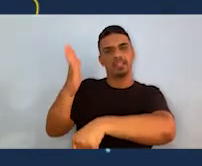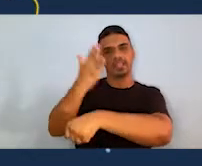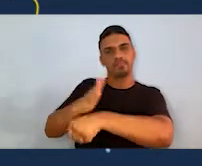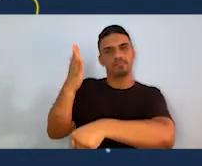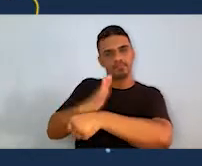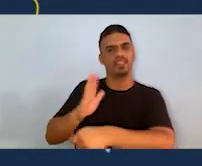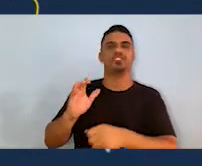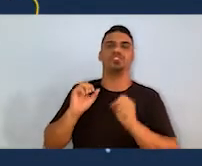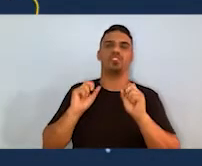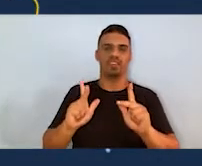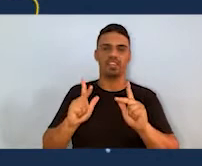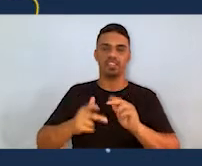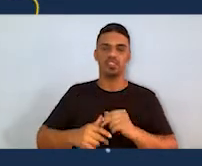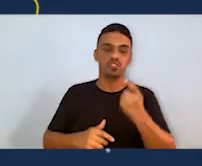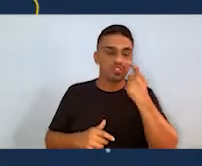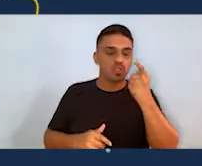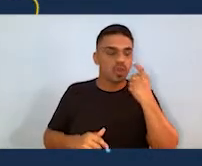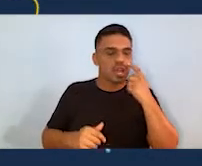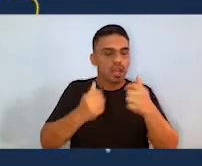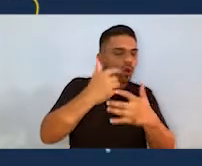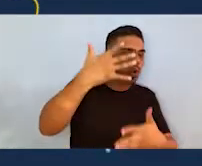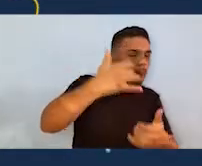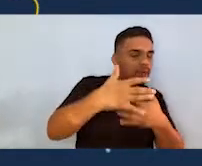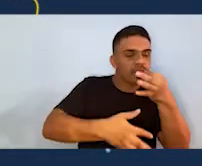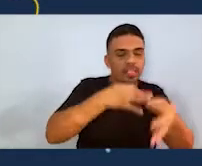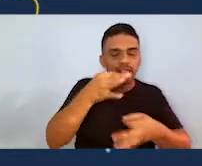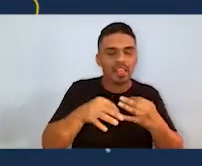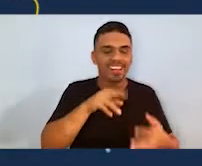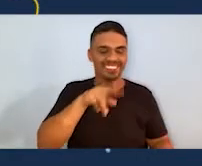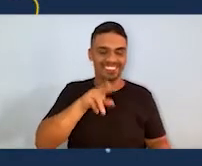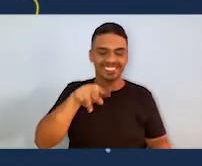antes disso, se vocês comentaram alguma coisa.